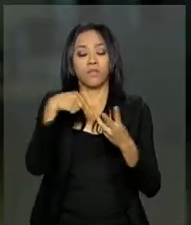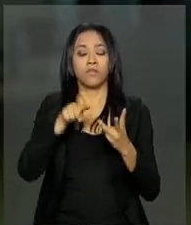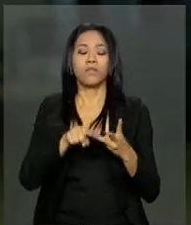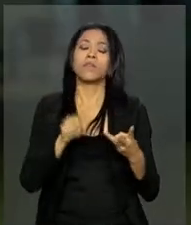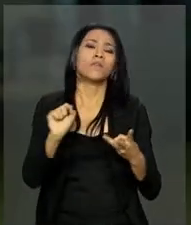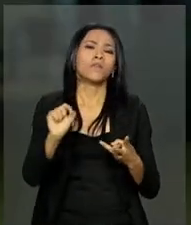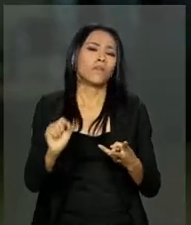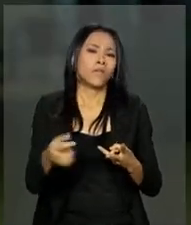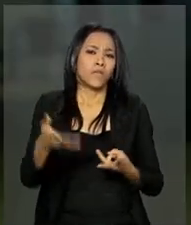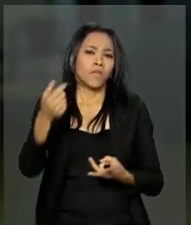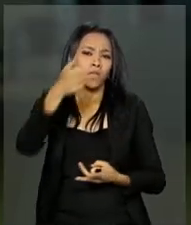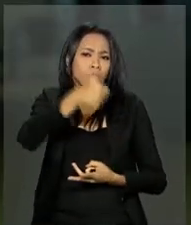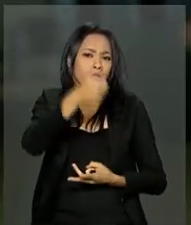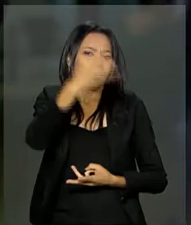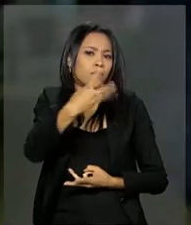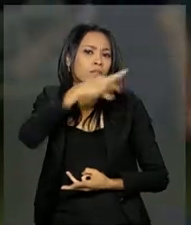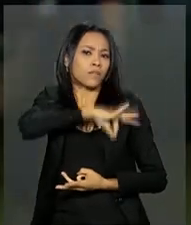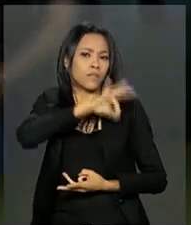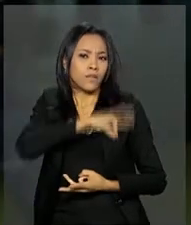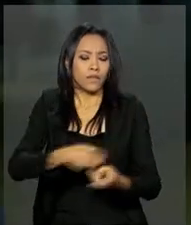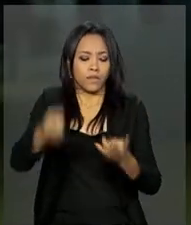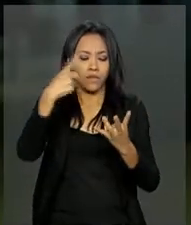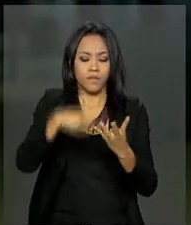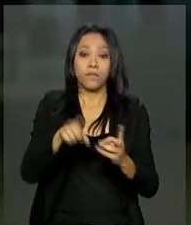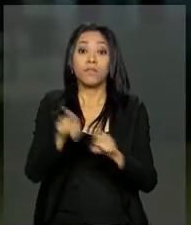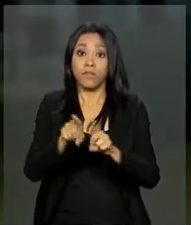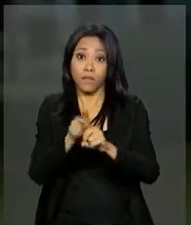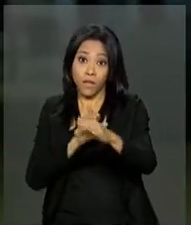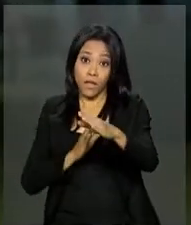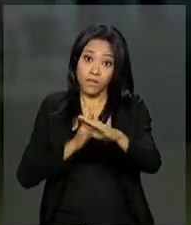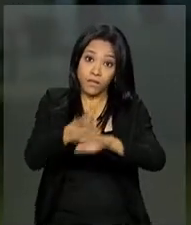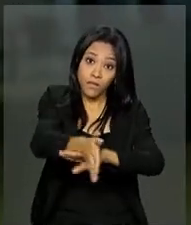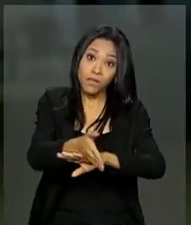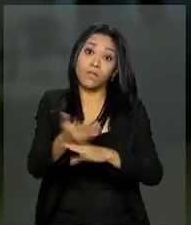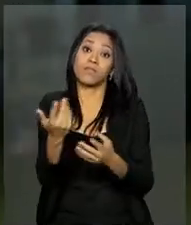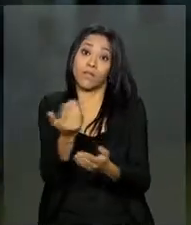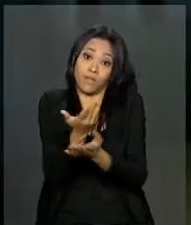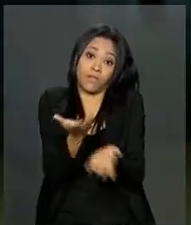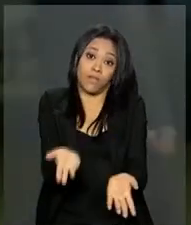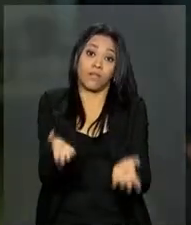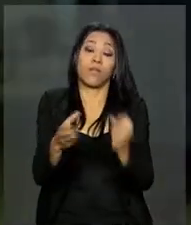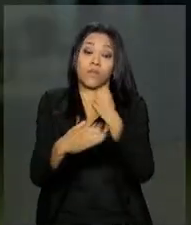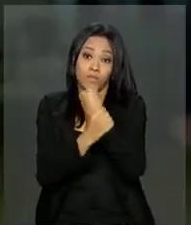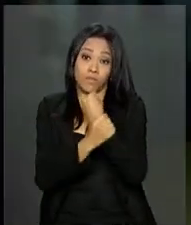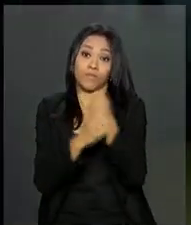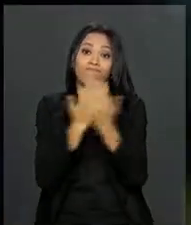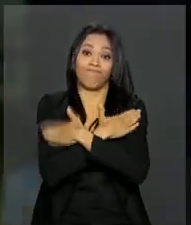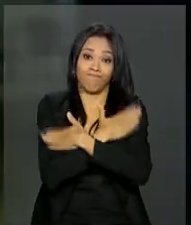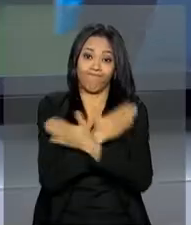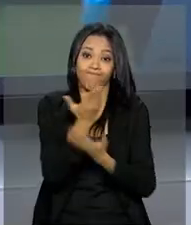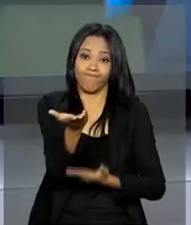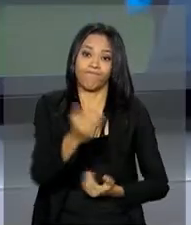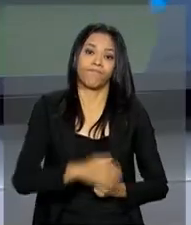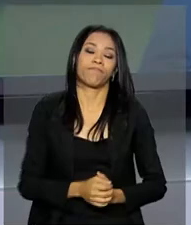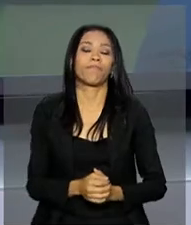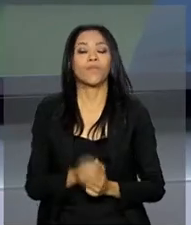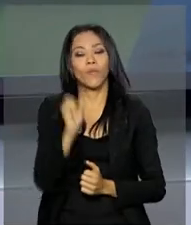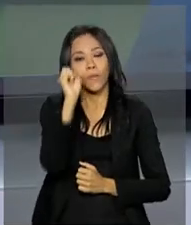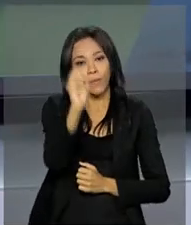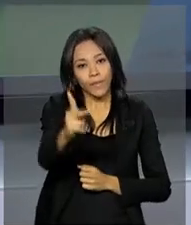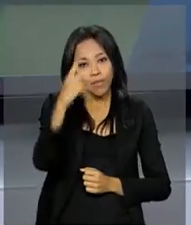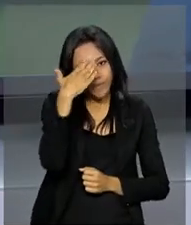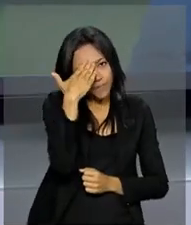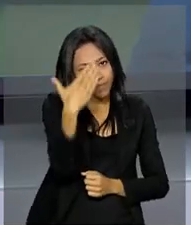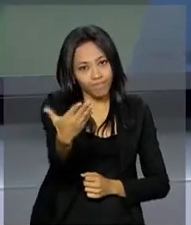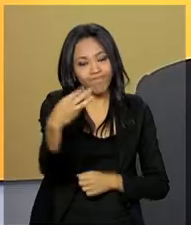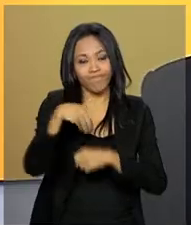Serviço, o 13º salário e também o acesso ao seguro-desemprego. Volto com você no estúdio, Leandro. Tá ok, João Pedro. Obrigado pelas